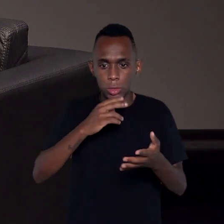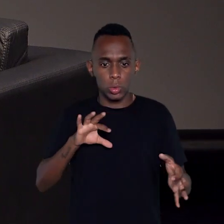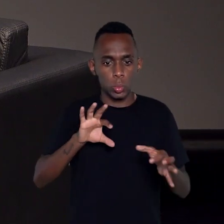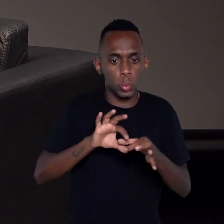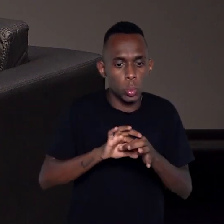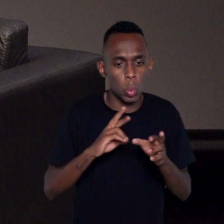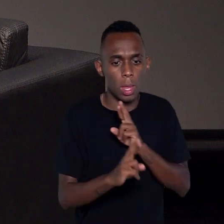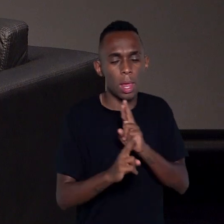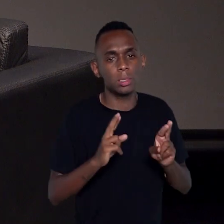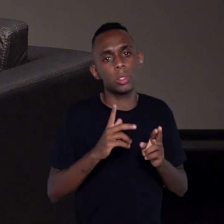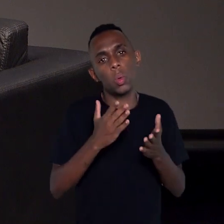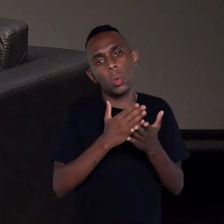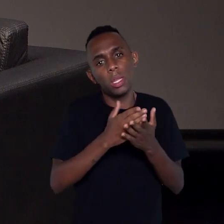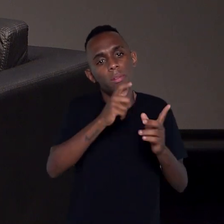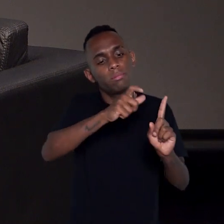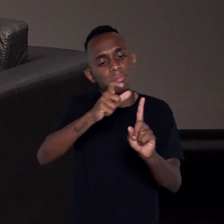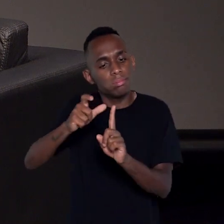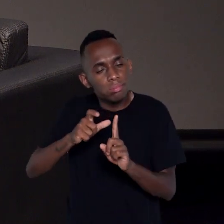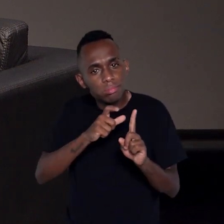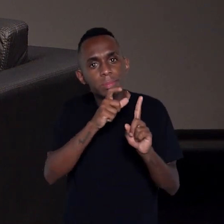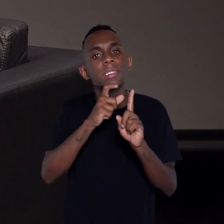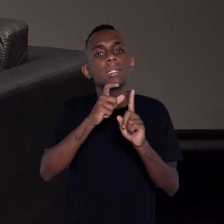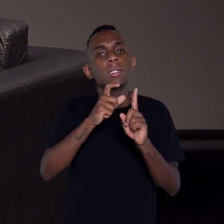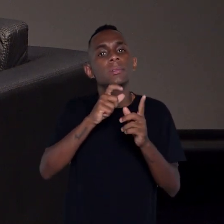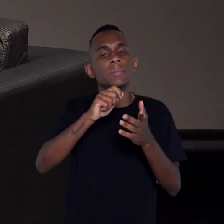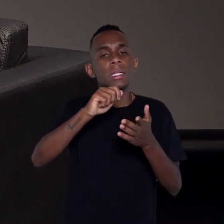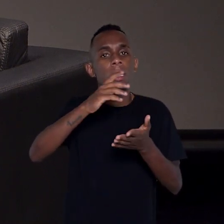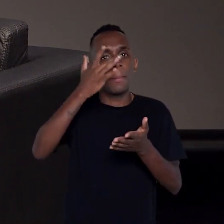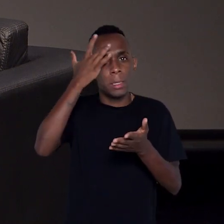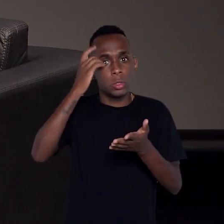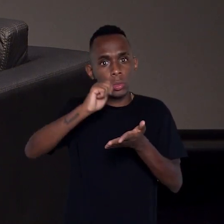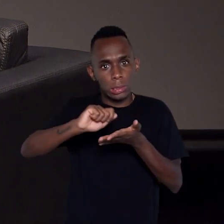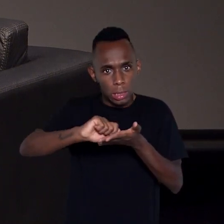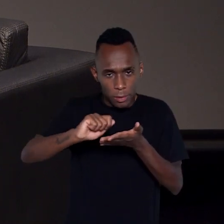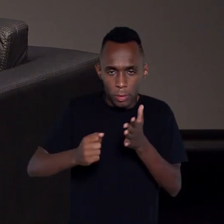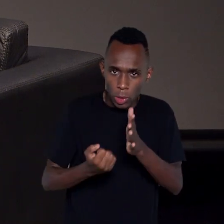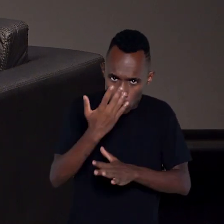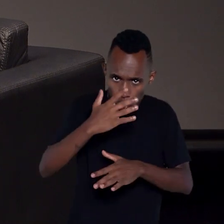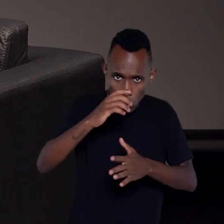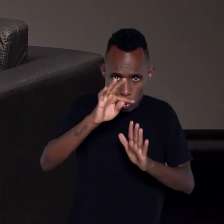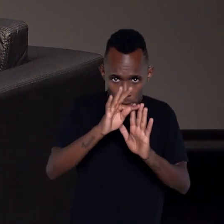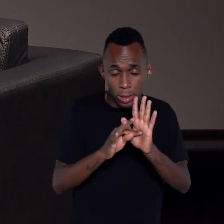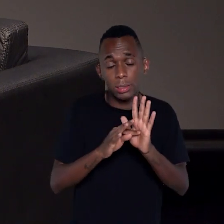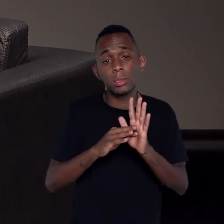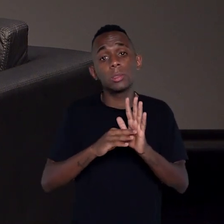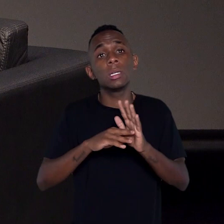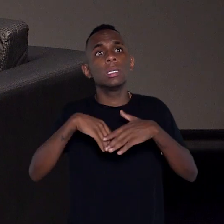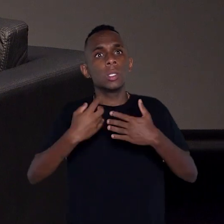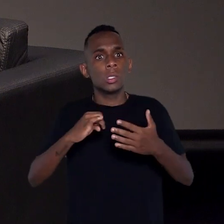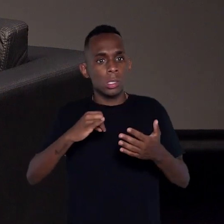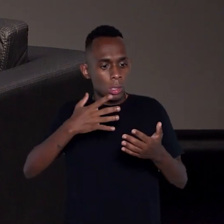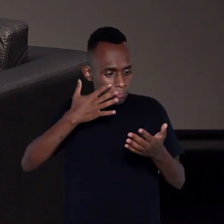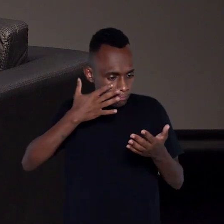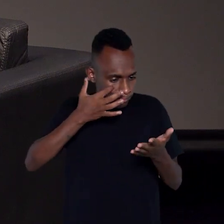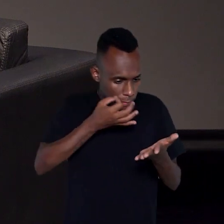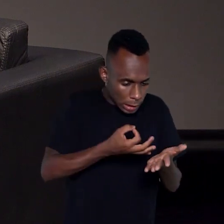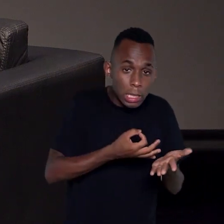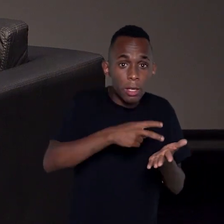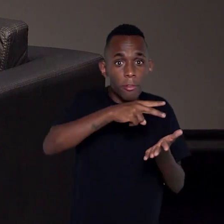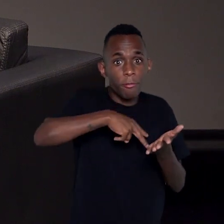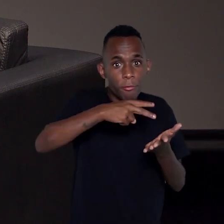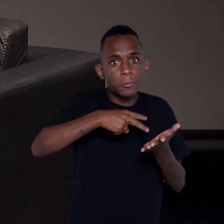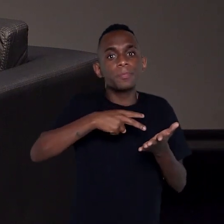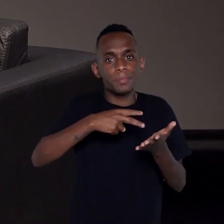com aquele livro, com aquelas personagens, com aquele autor, que se um livro nos engaja na leitura,